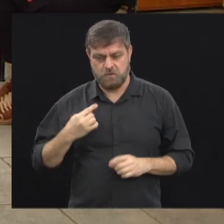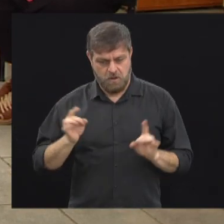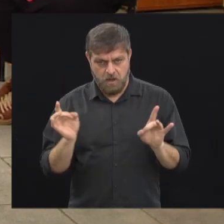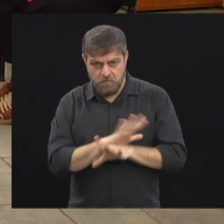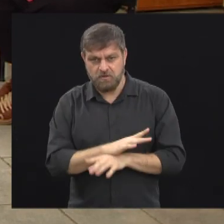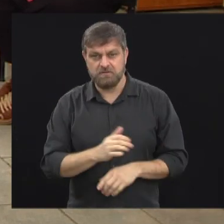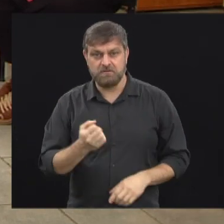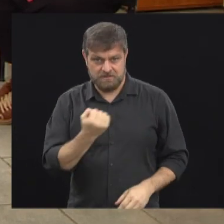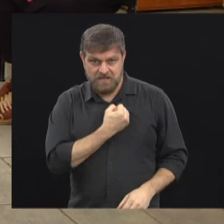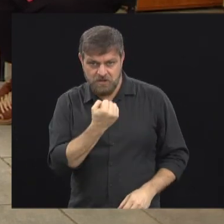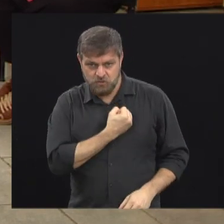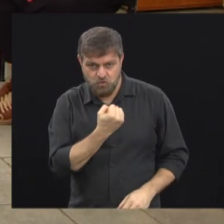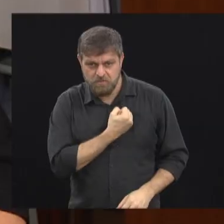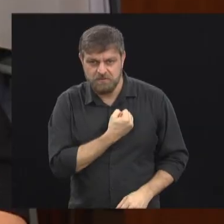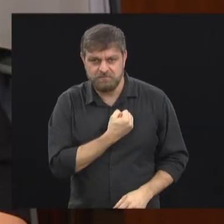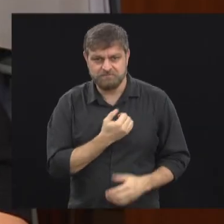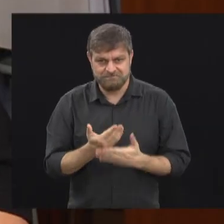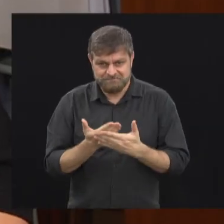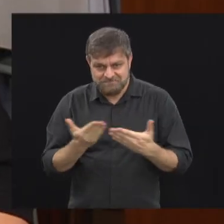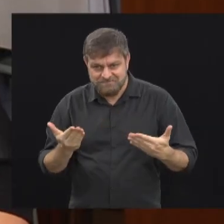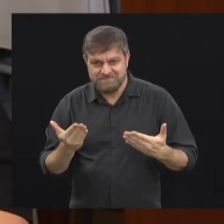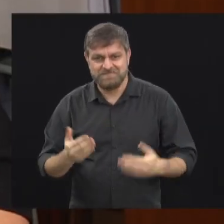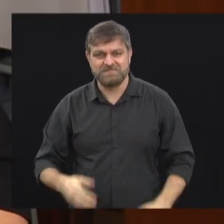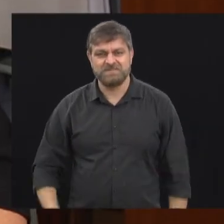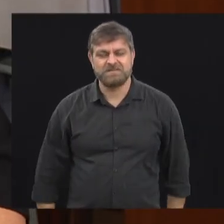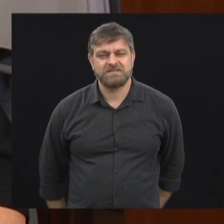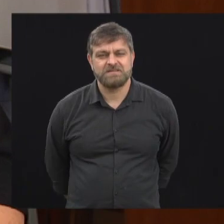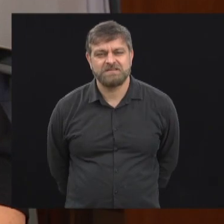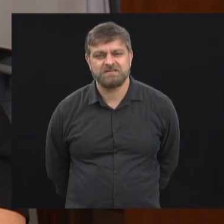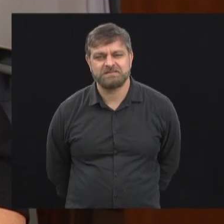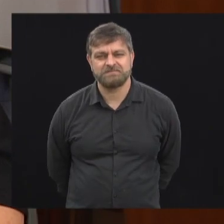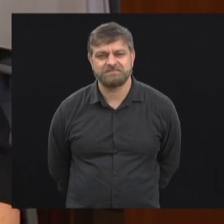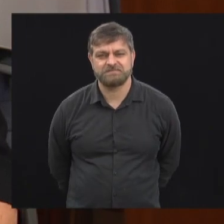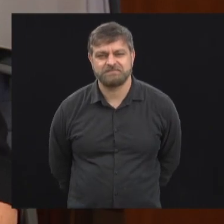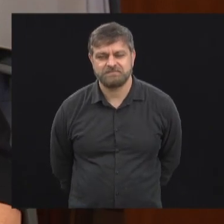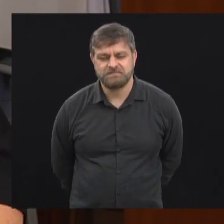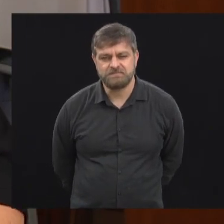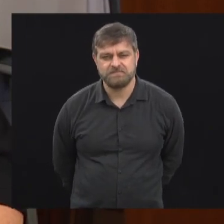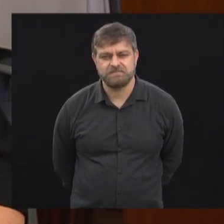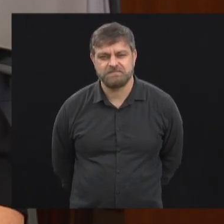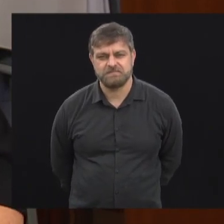O número você pode passar? O nosso telefone é o